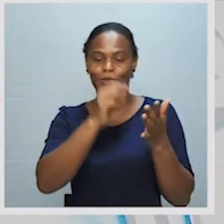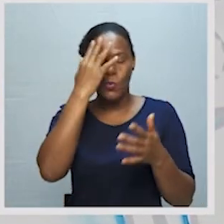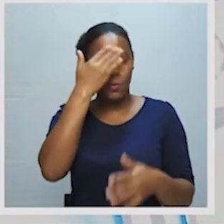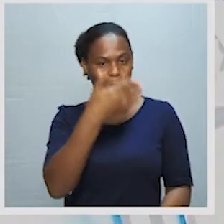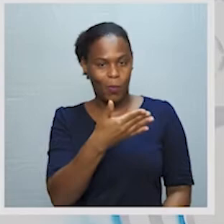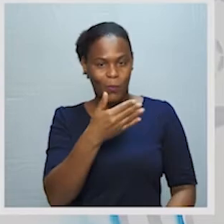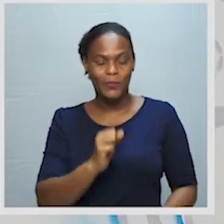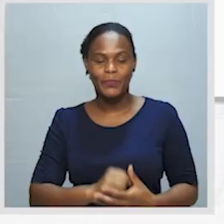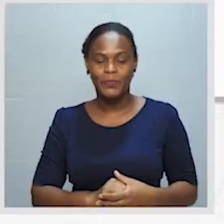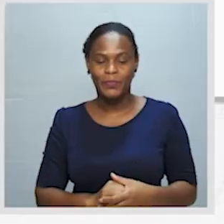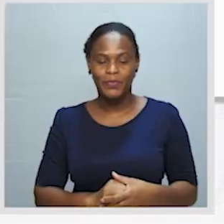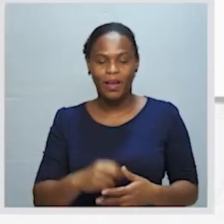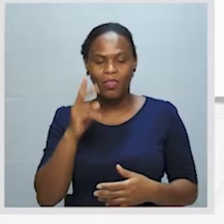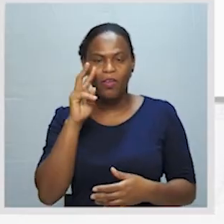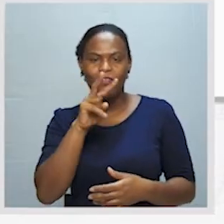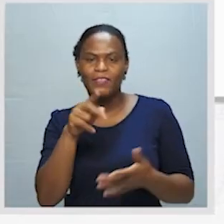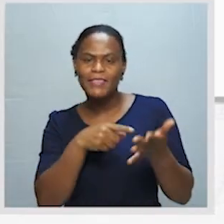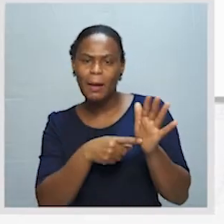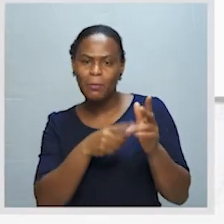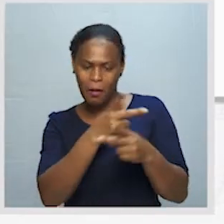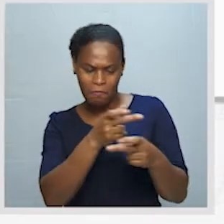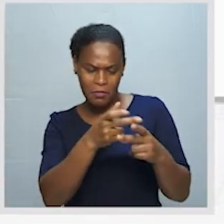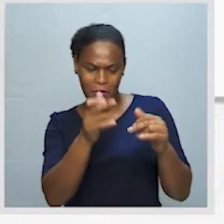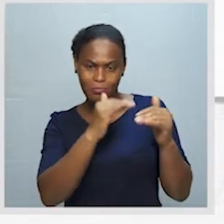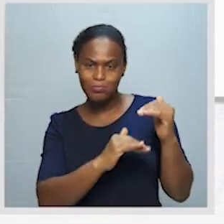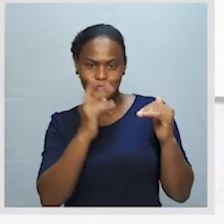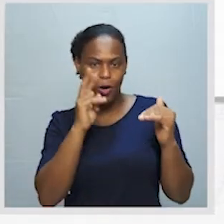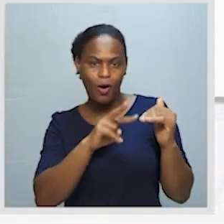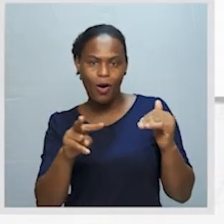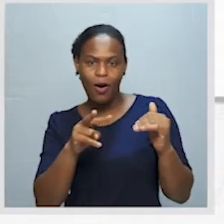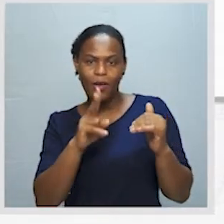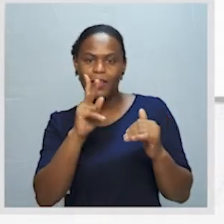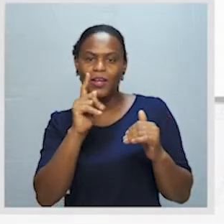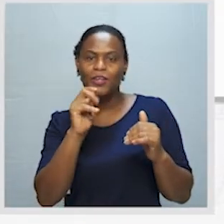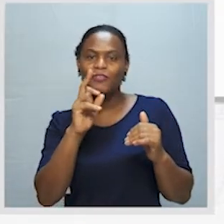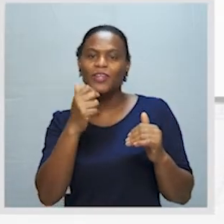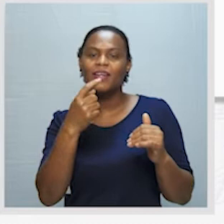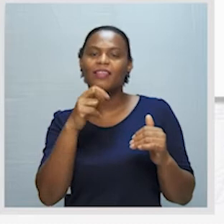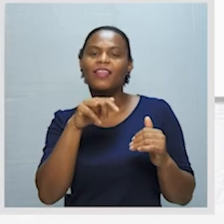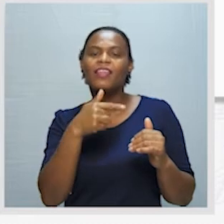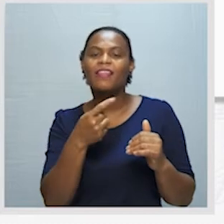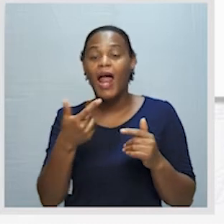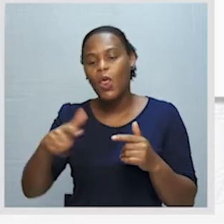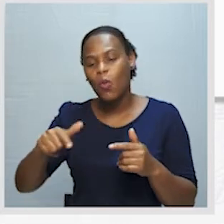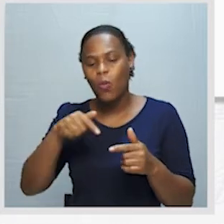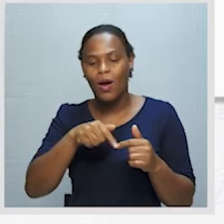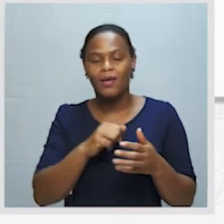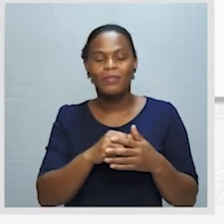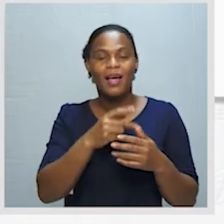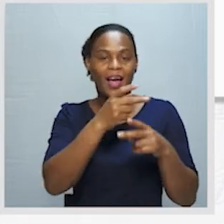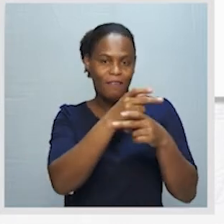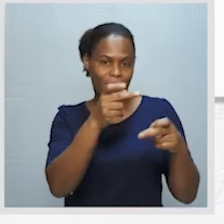primeiro exercício. Identifica nos exemplos apresentados a vertente da língua presente.